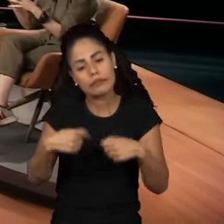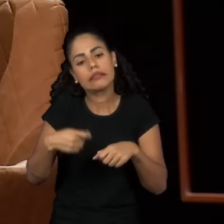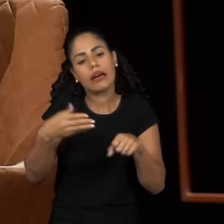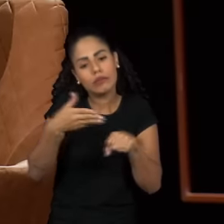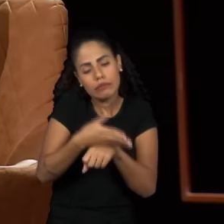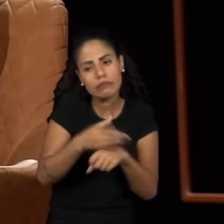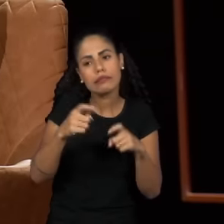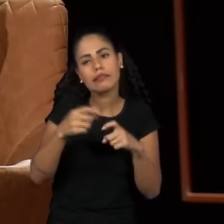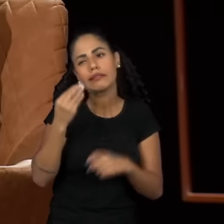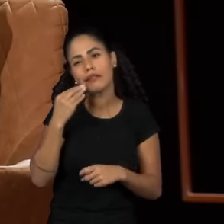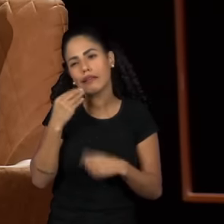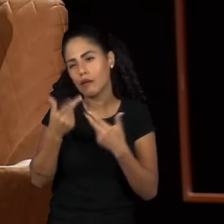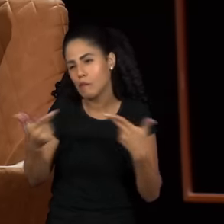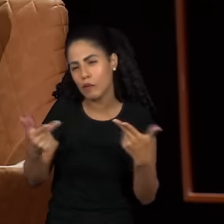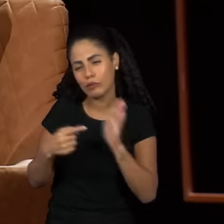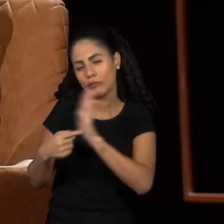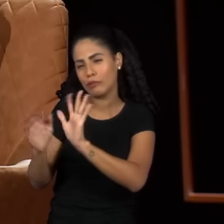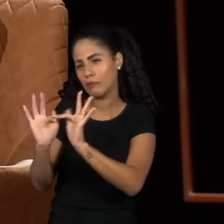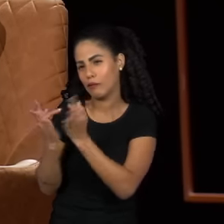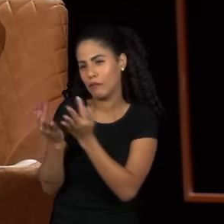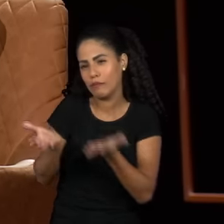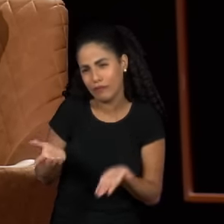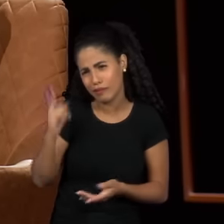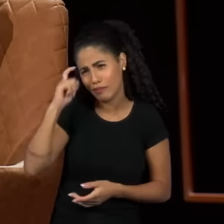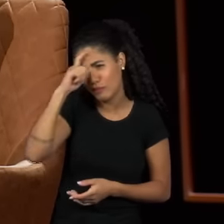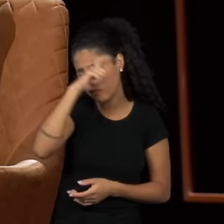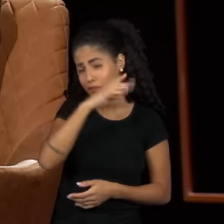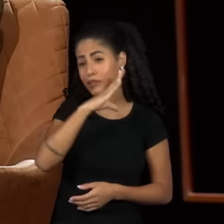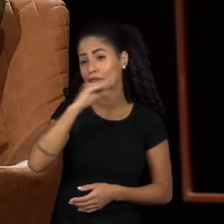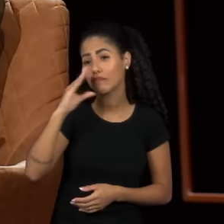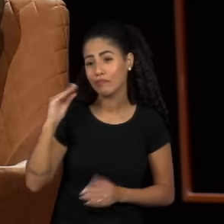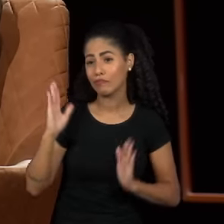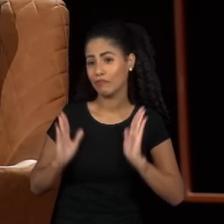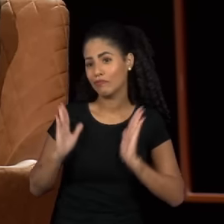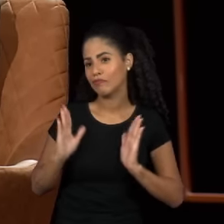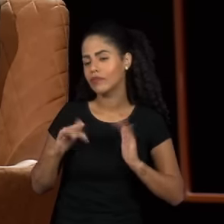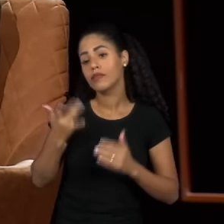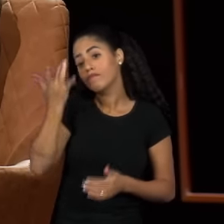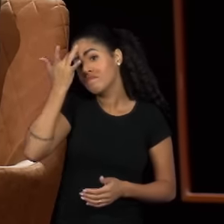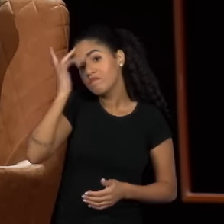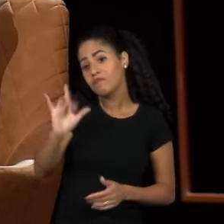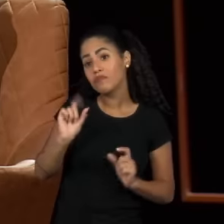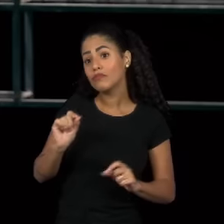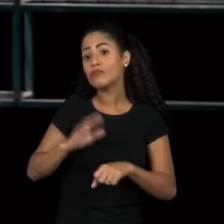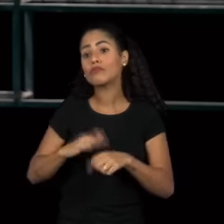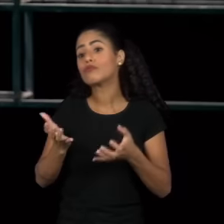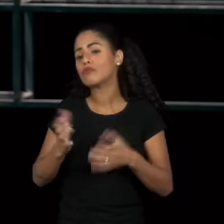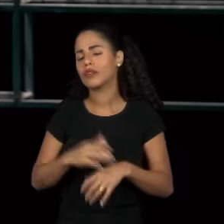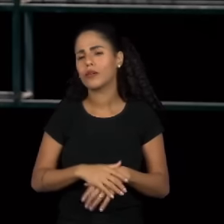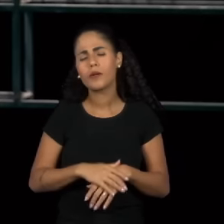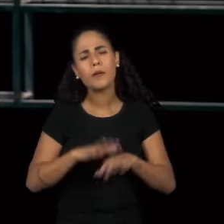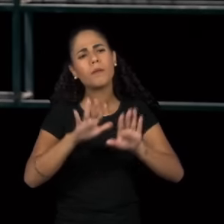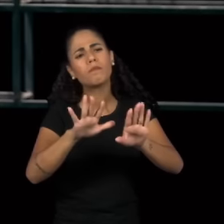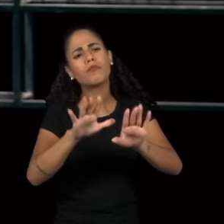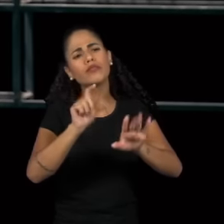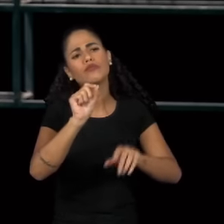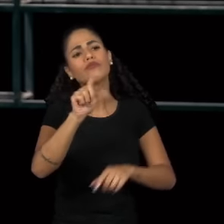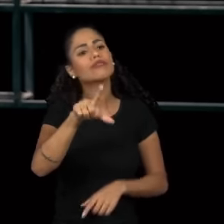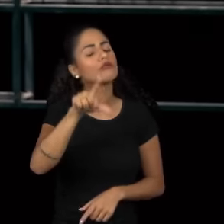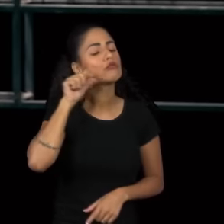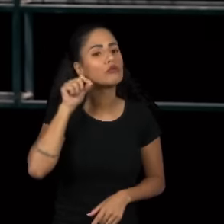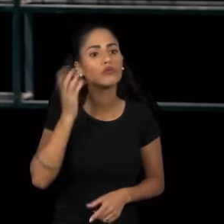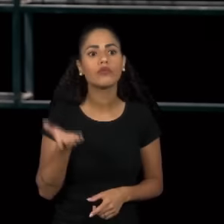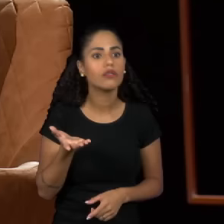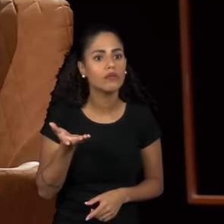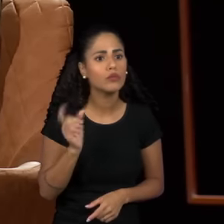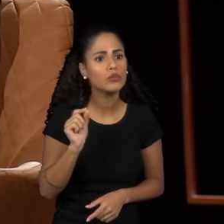tava um lugar tão difícil para o adolescente, porque a gente não sabe ainda direito o que a gente quer. E o que é que foi determinante para você desistir? Eu vi um